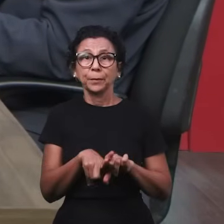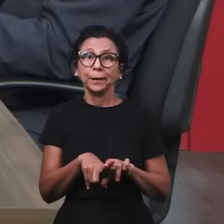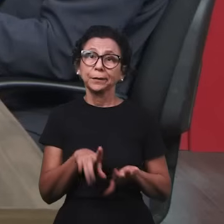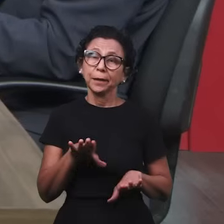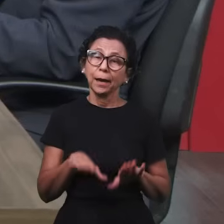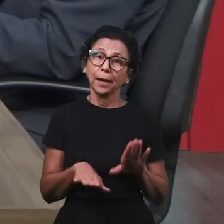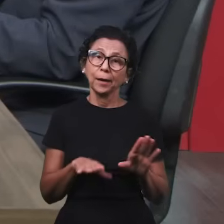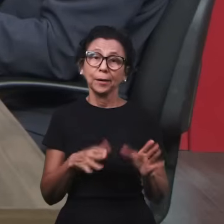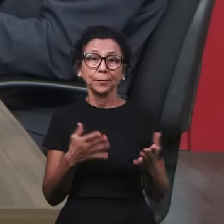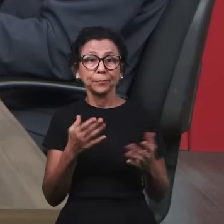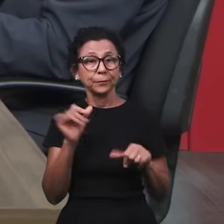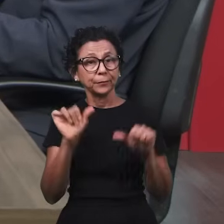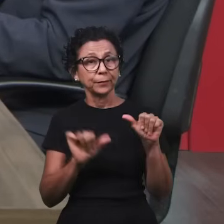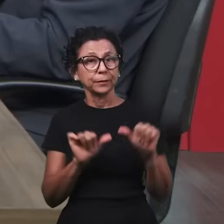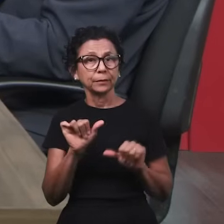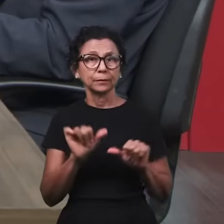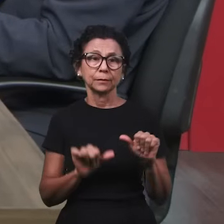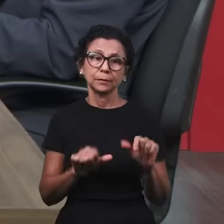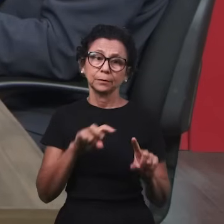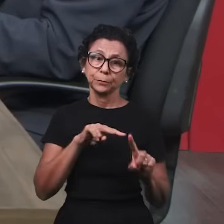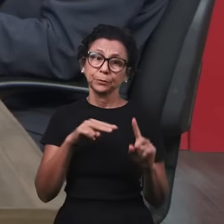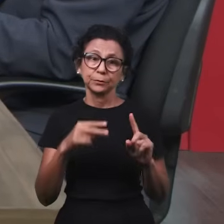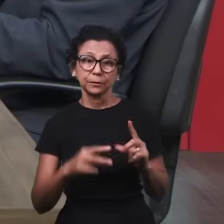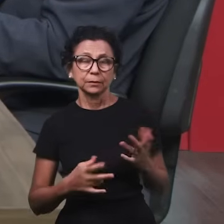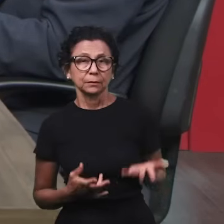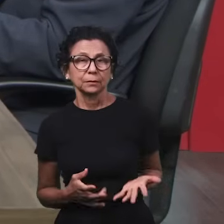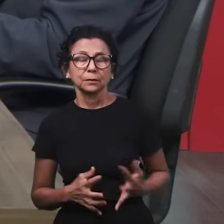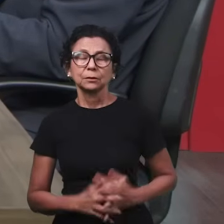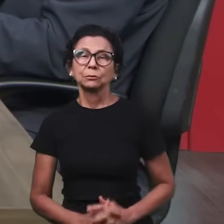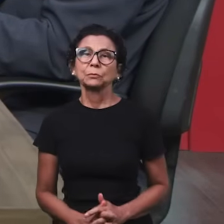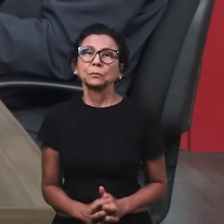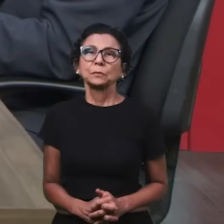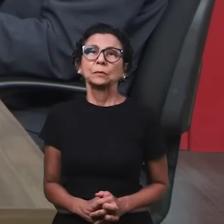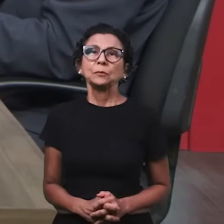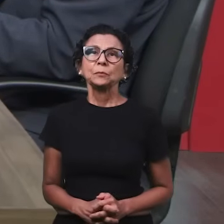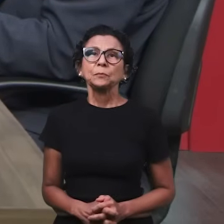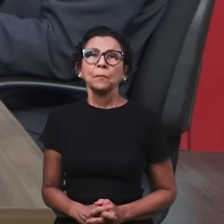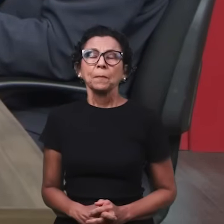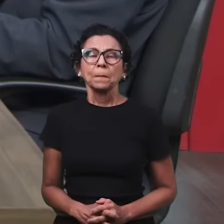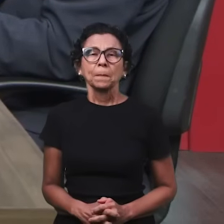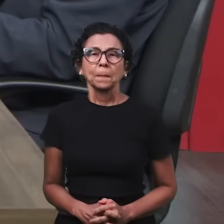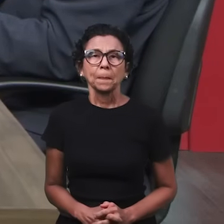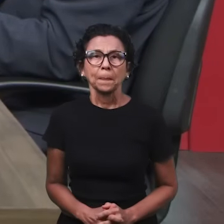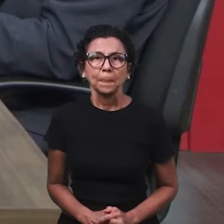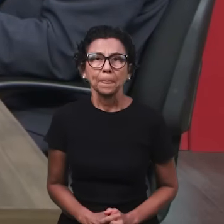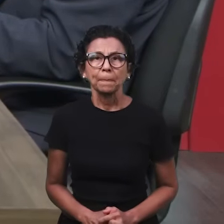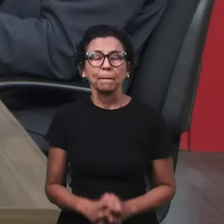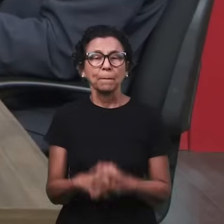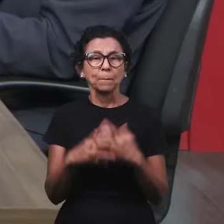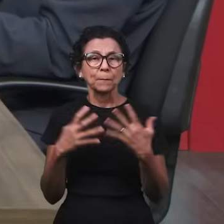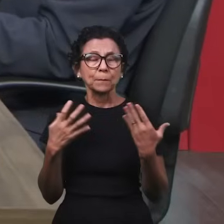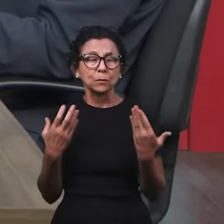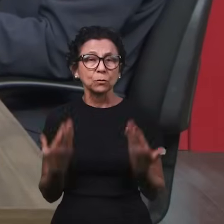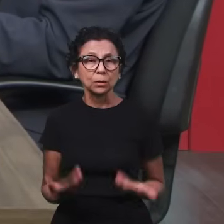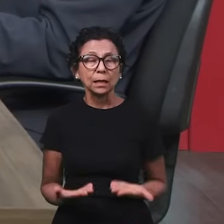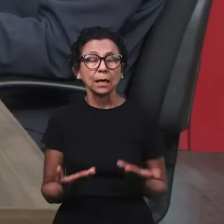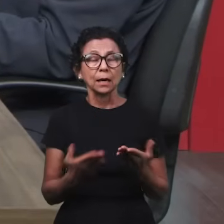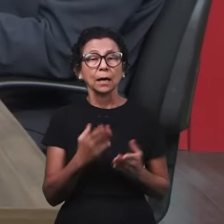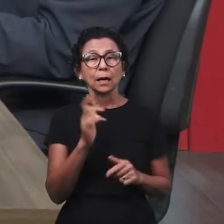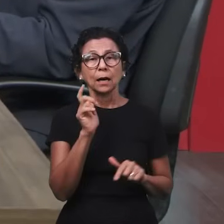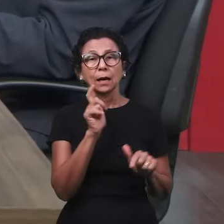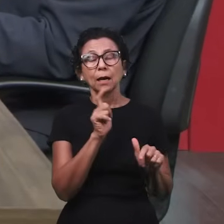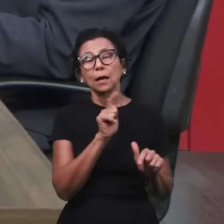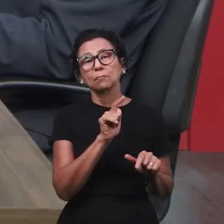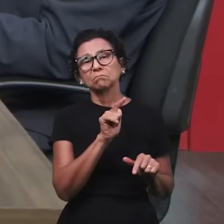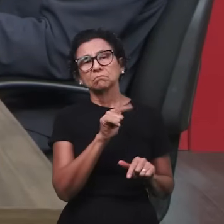relativa. E há uma desconstrução, é uma tentativa, na verdade, de uma desconstrução daquilo que é a verdade, que é a palavra de